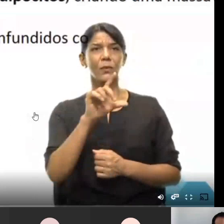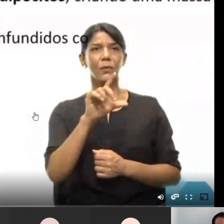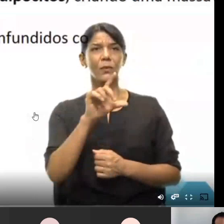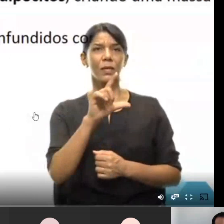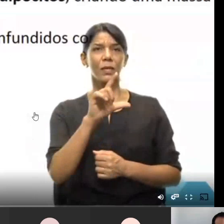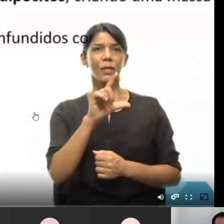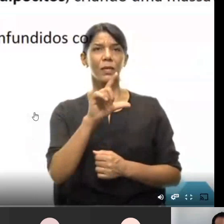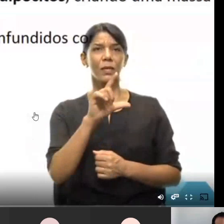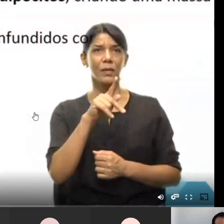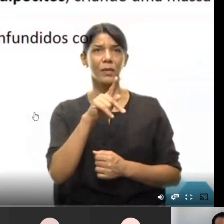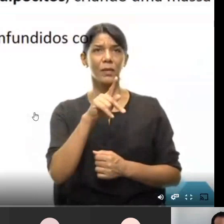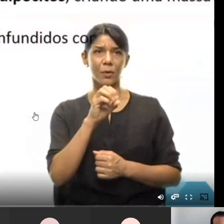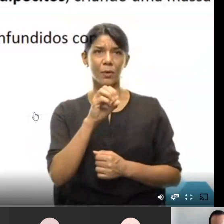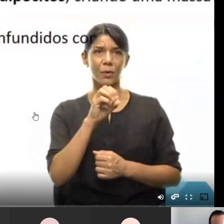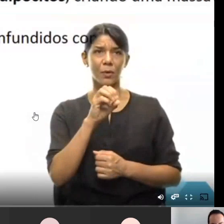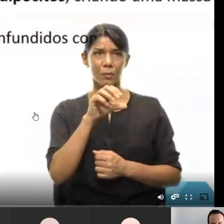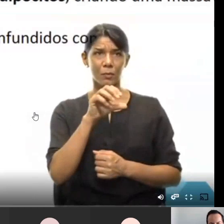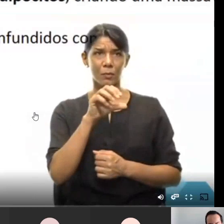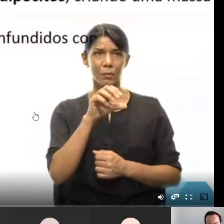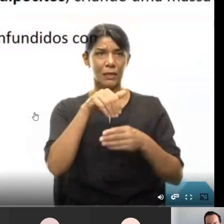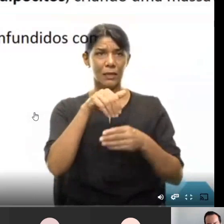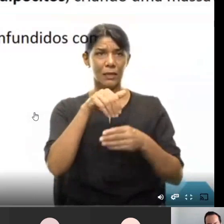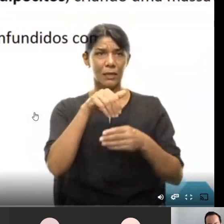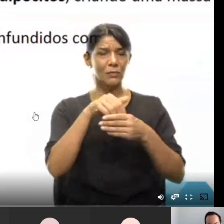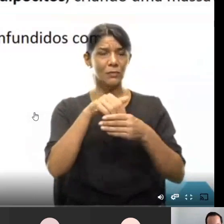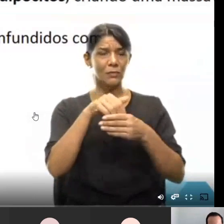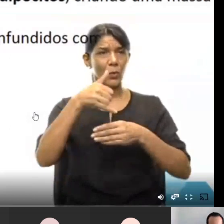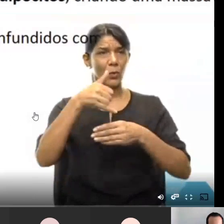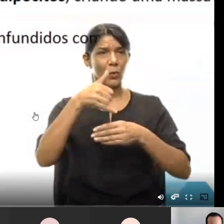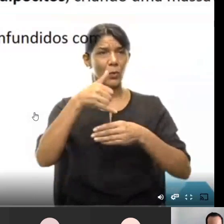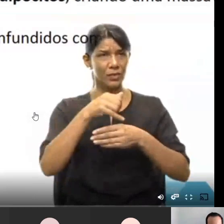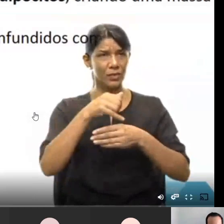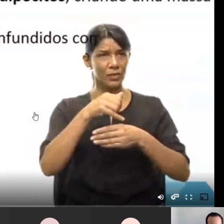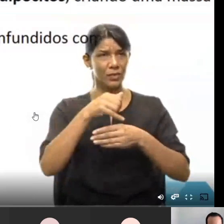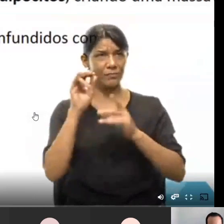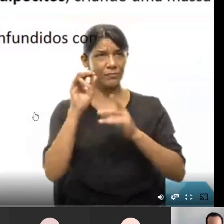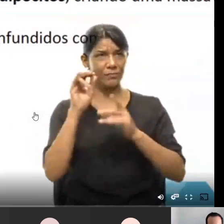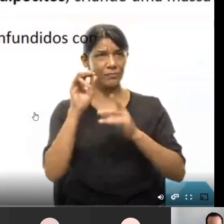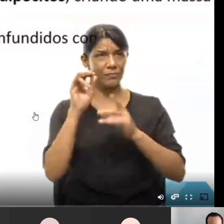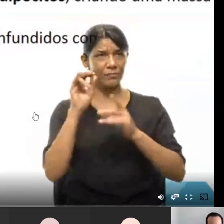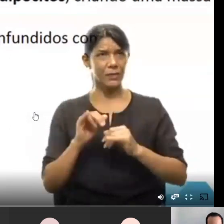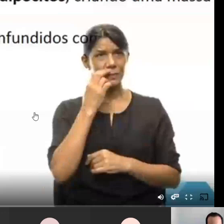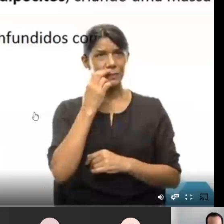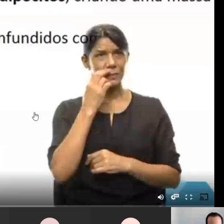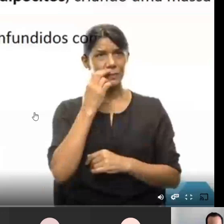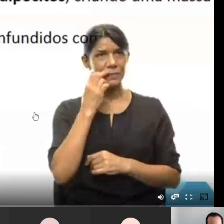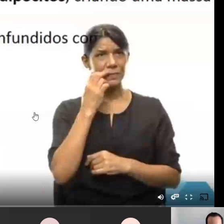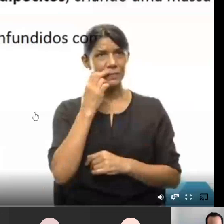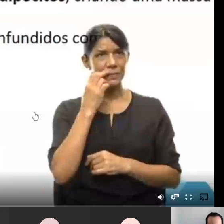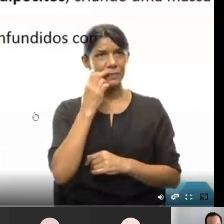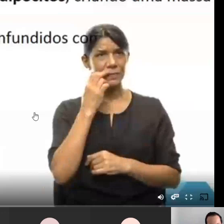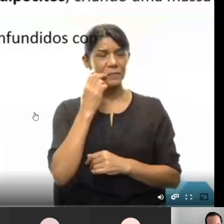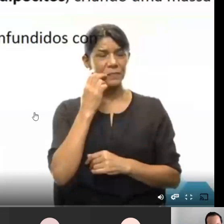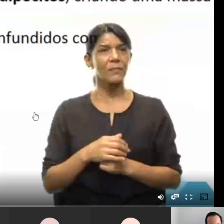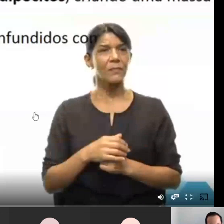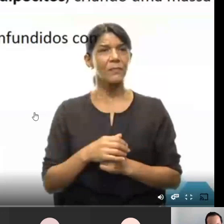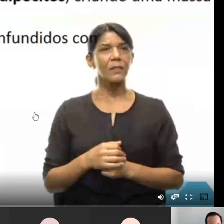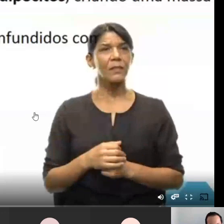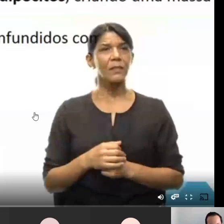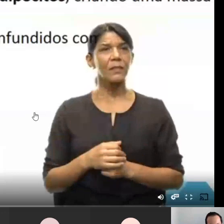relacionado aos adipócitos. Então, nesta imagem, nós conseguimos ver um